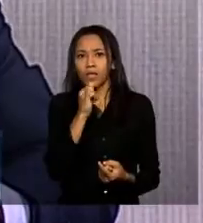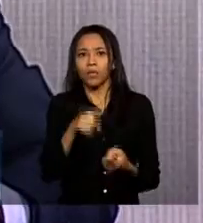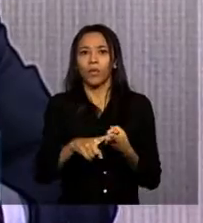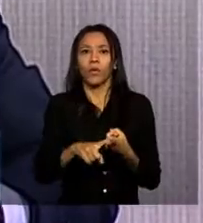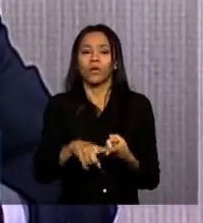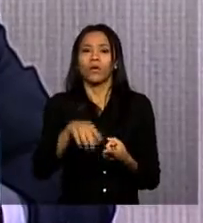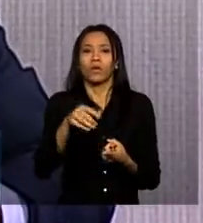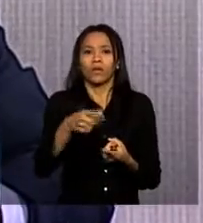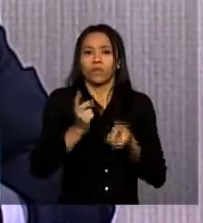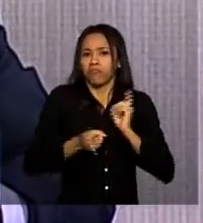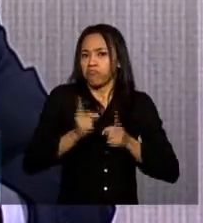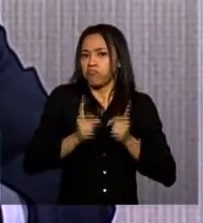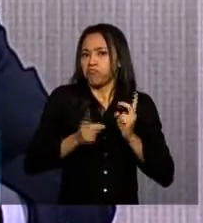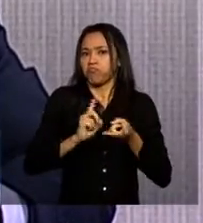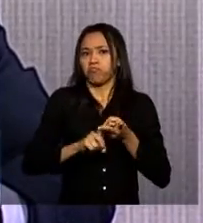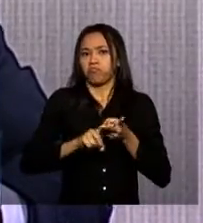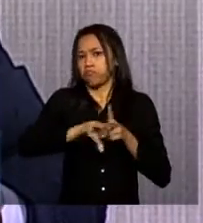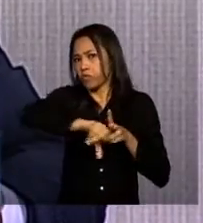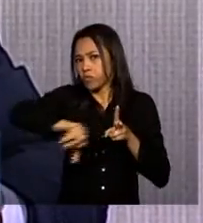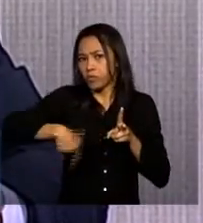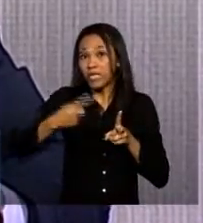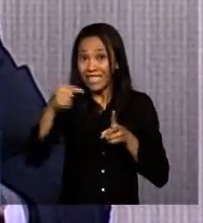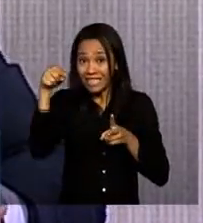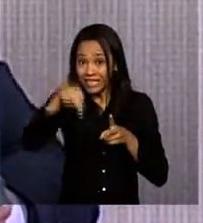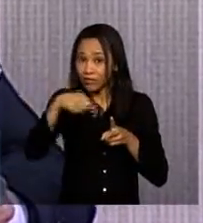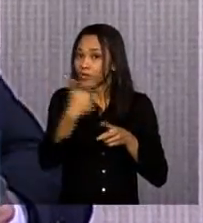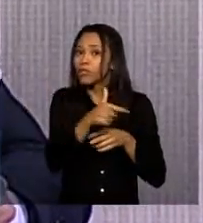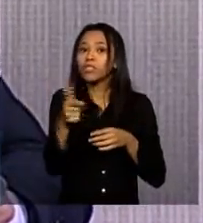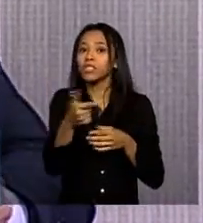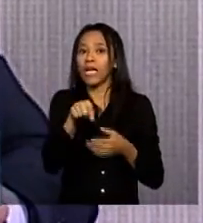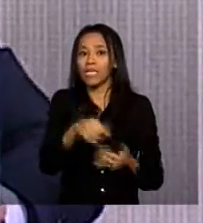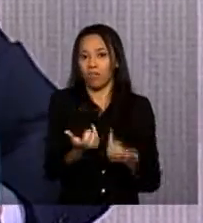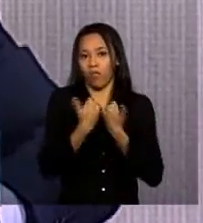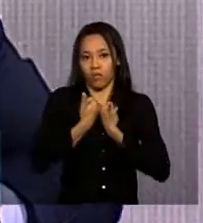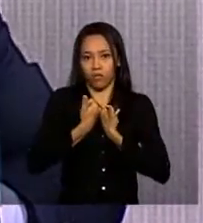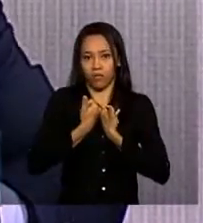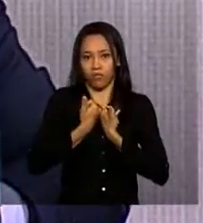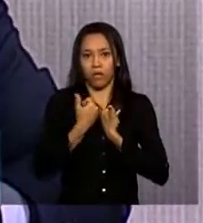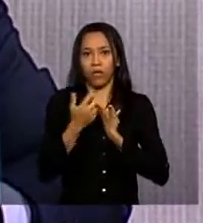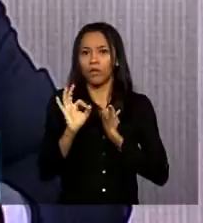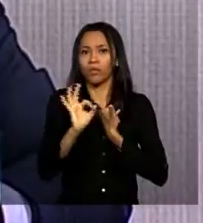a identidade de gênero. Portanto, era uma informação